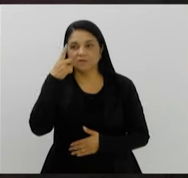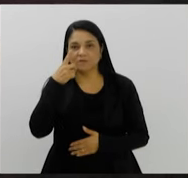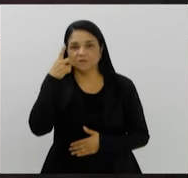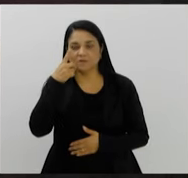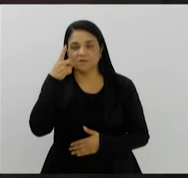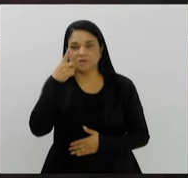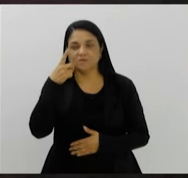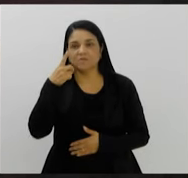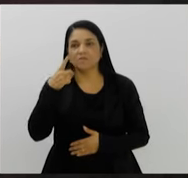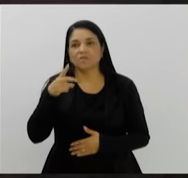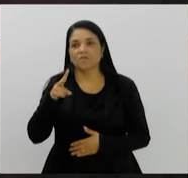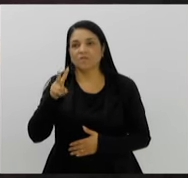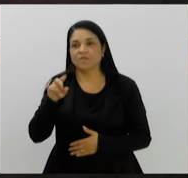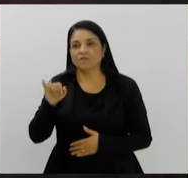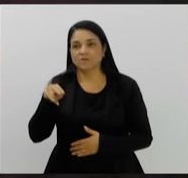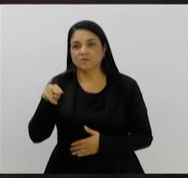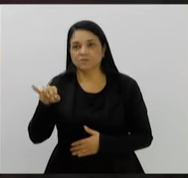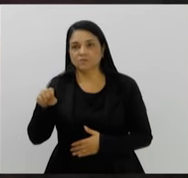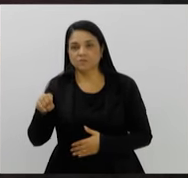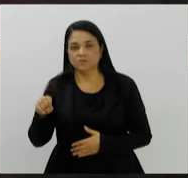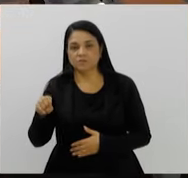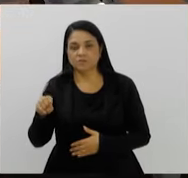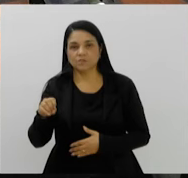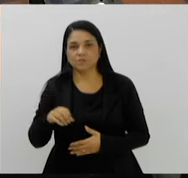Vinícius kolino por